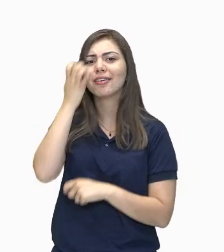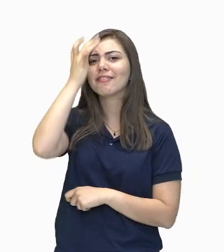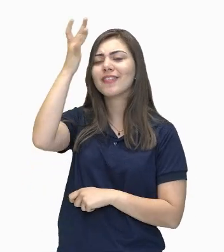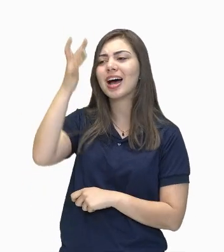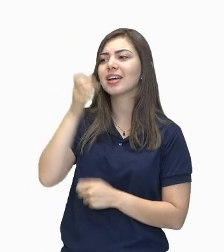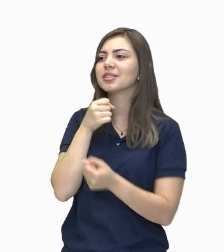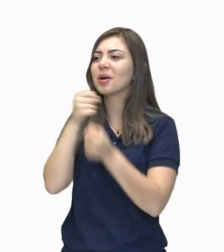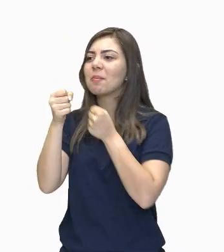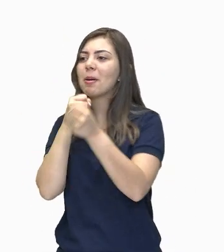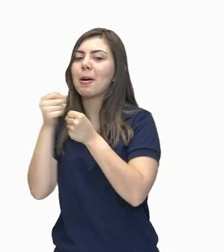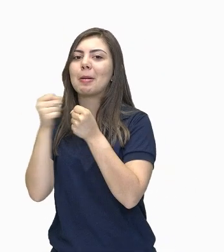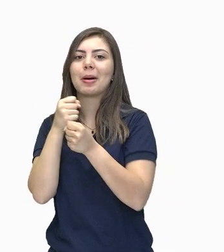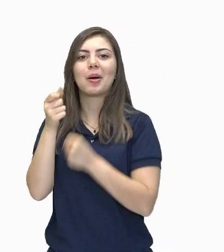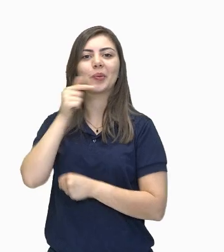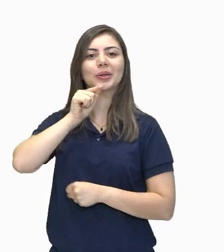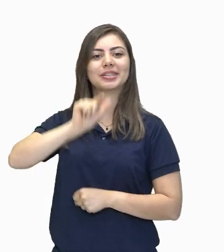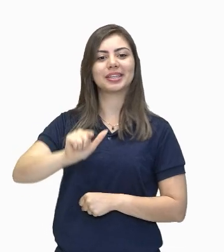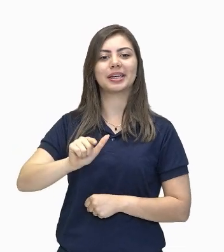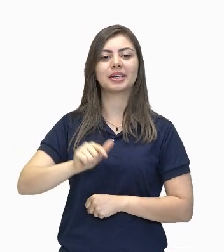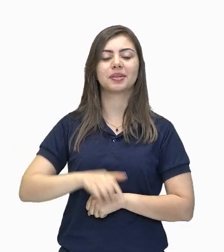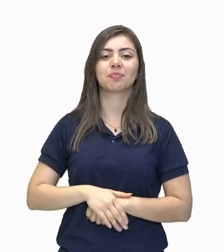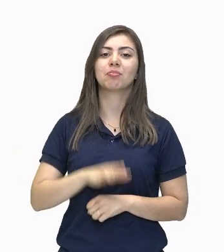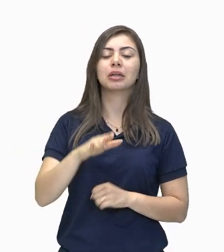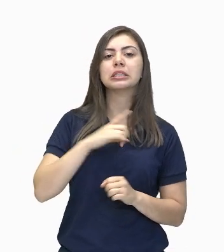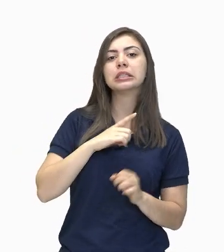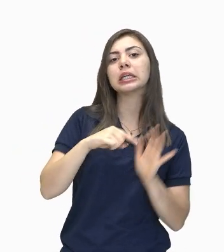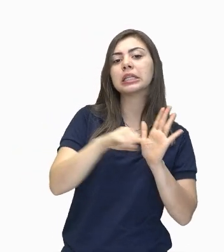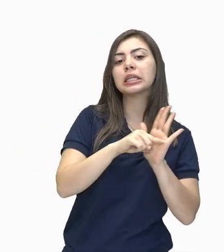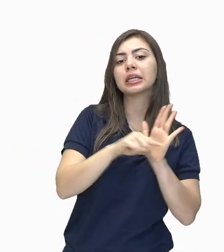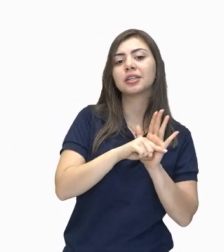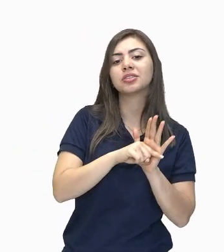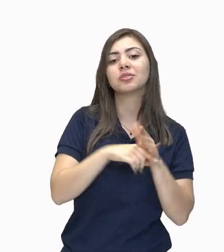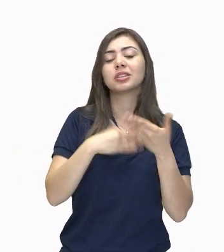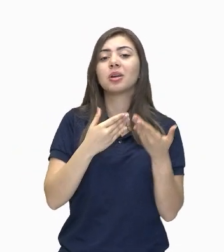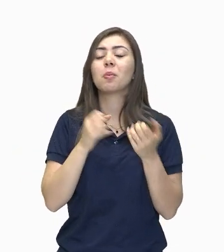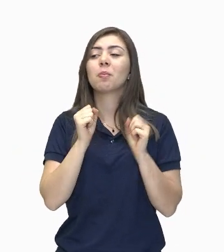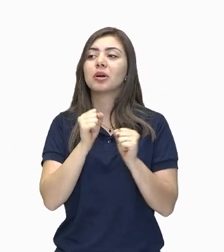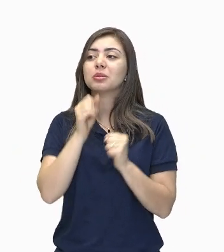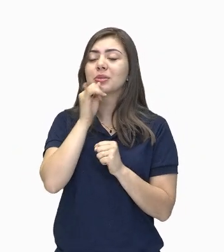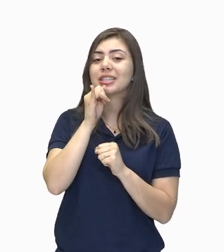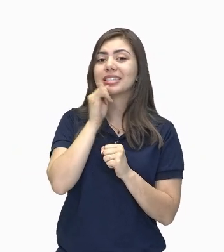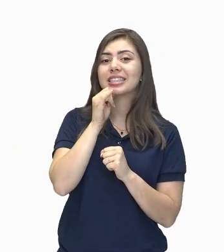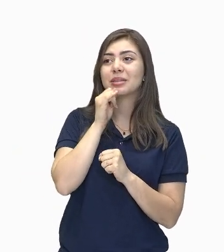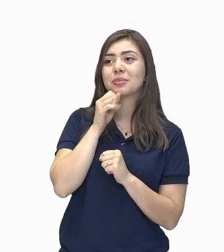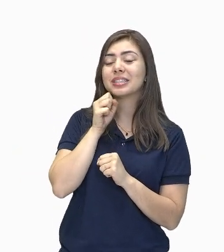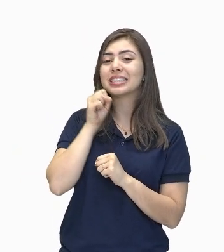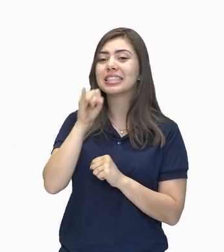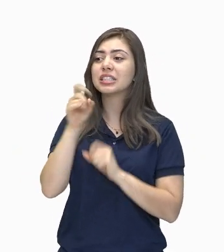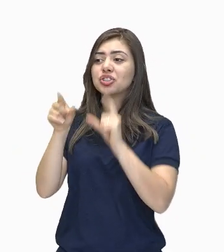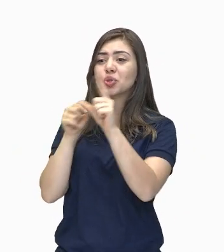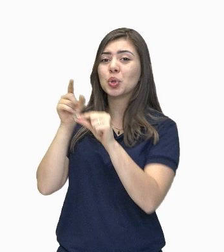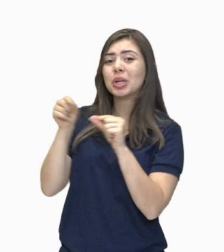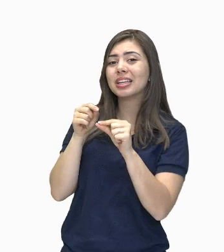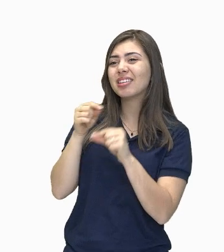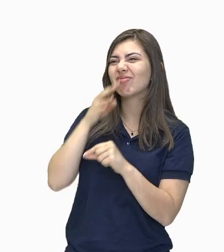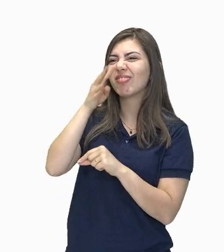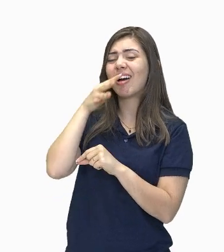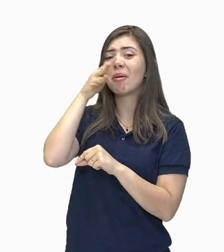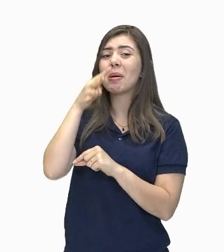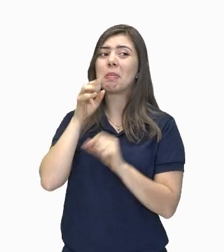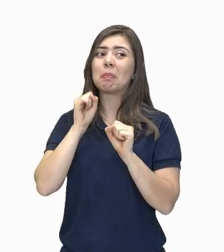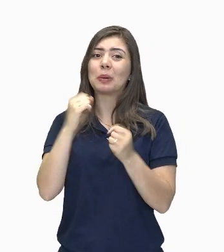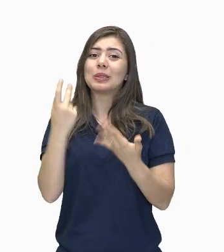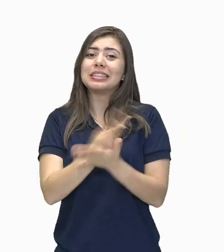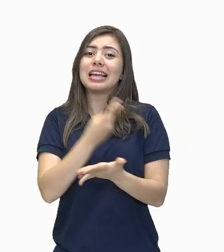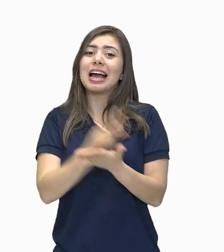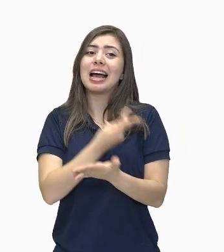bem fácil de aplicar. As desvantagens: podem haver erros, né, se a amostra não for bem escolhida, porque a gente,